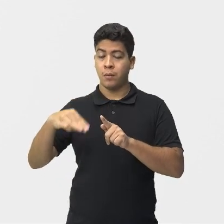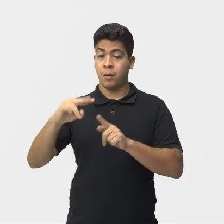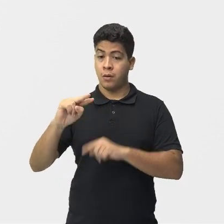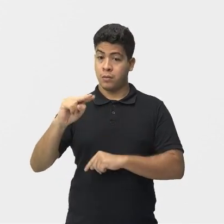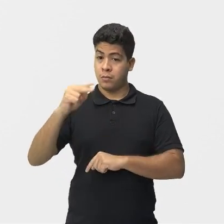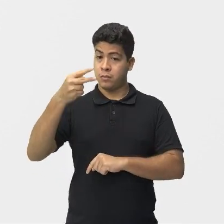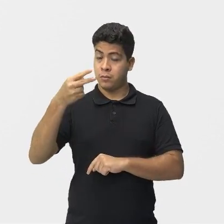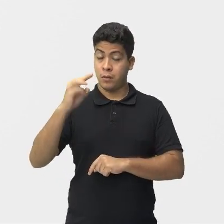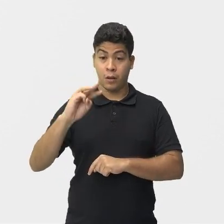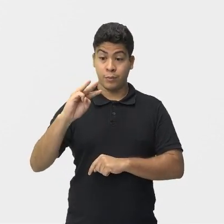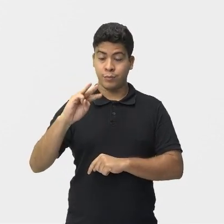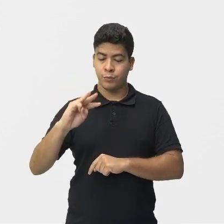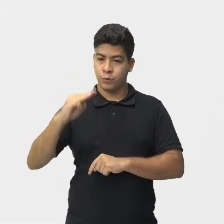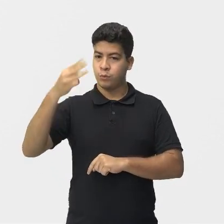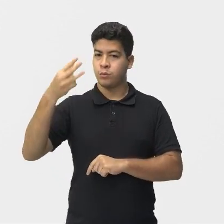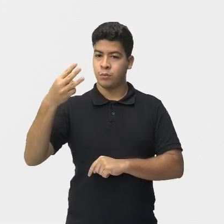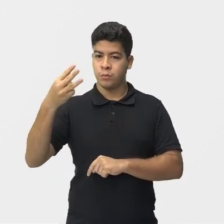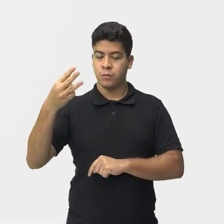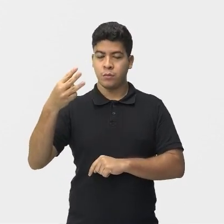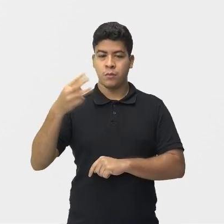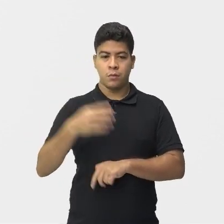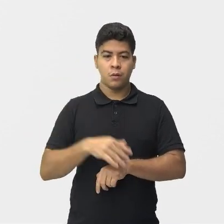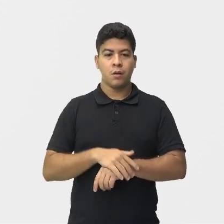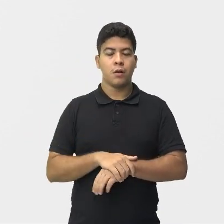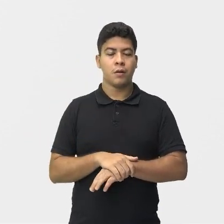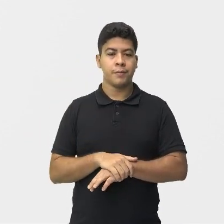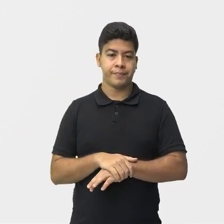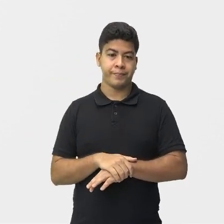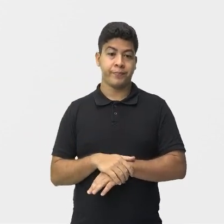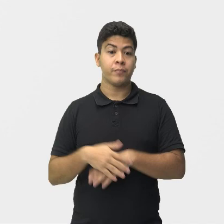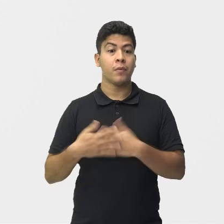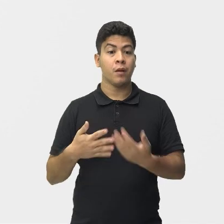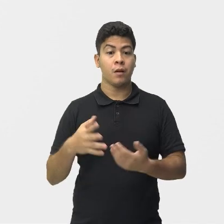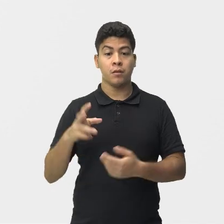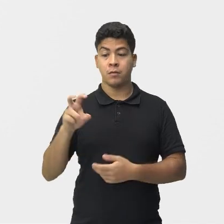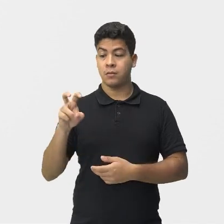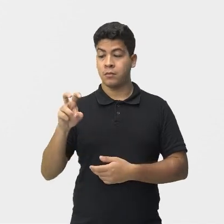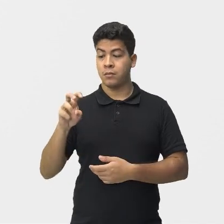né? Isso aqui é o volume V1, né? Eu tenho o volume V1 de 5 metros